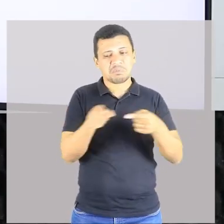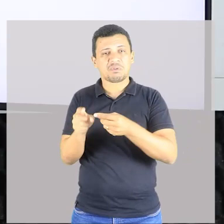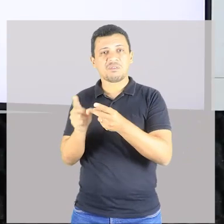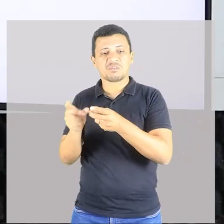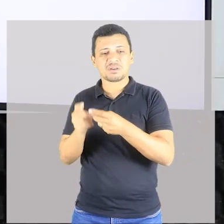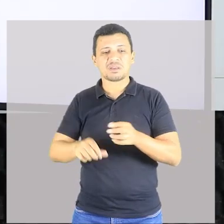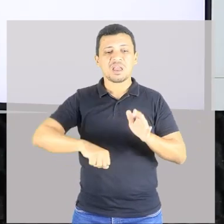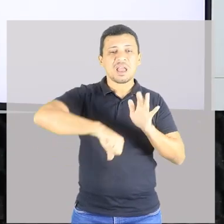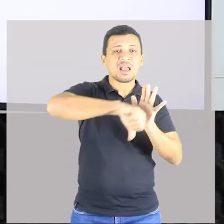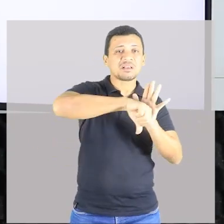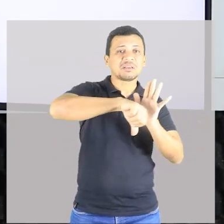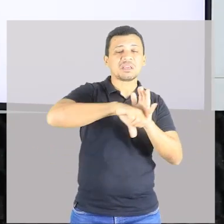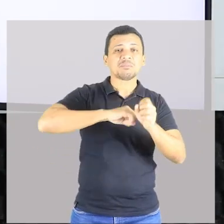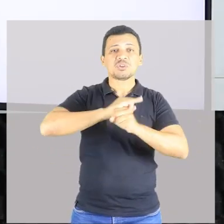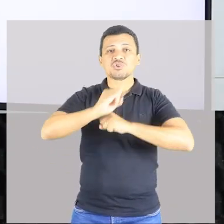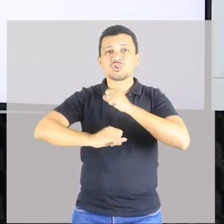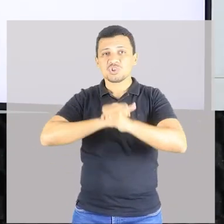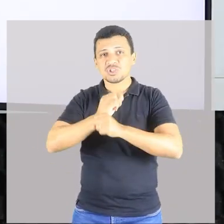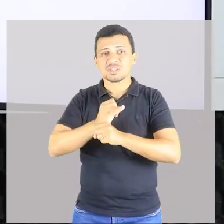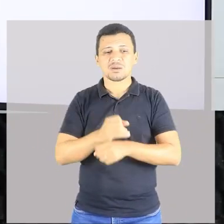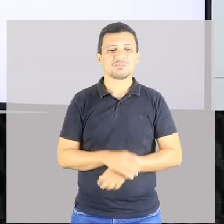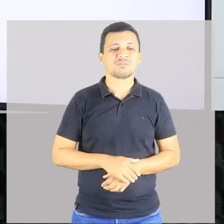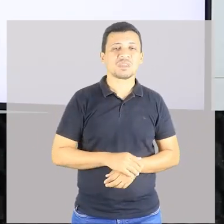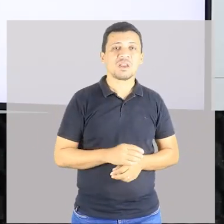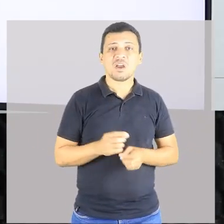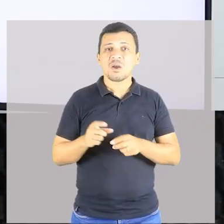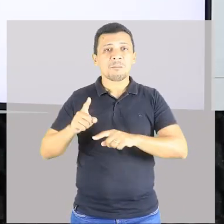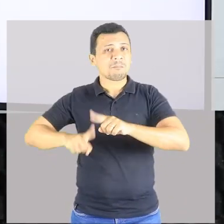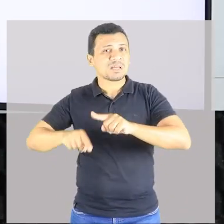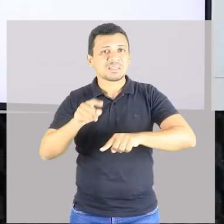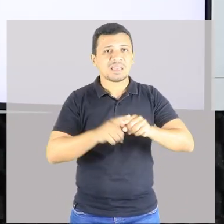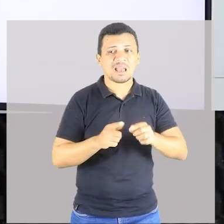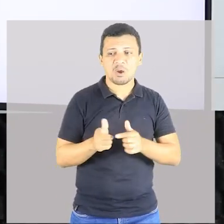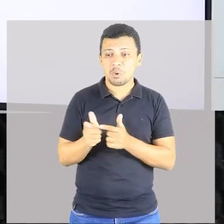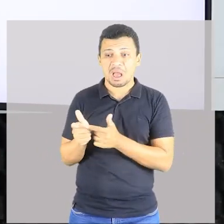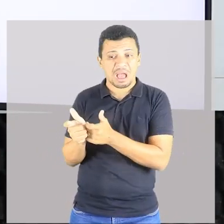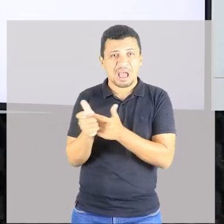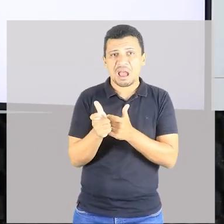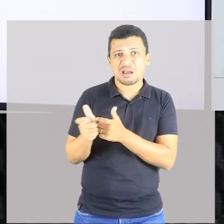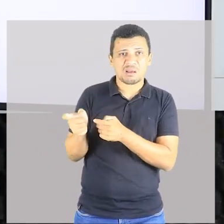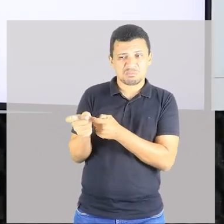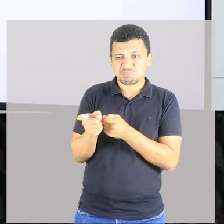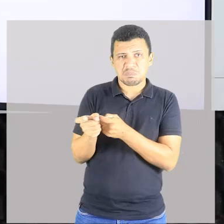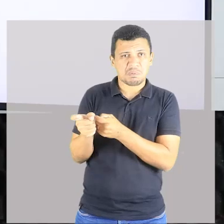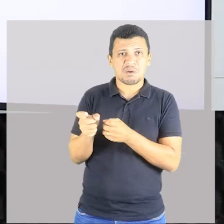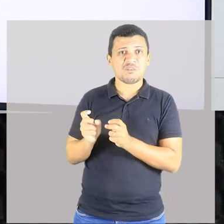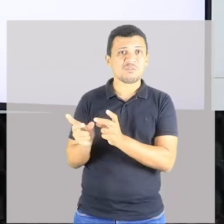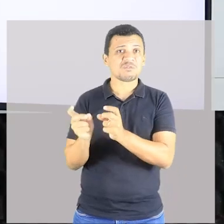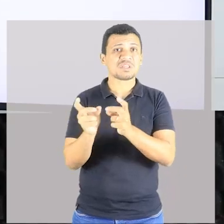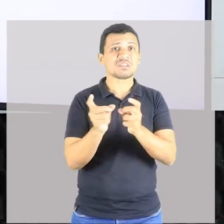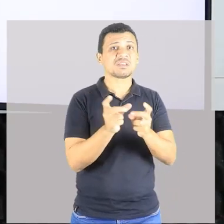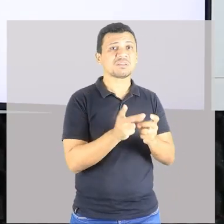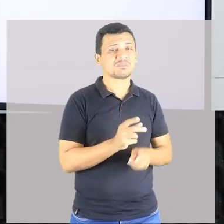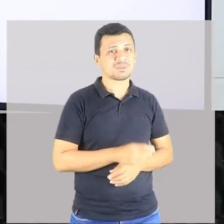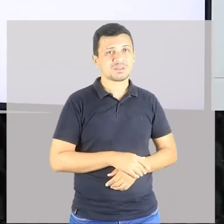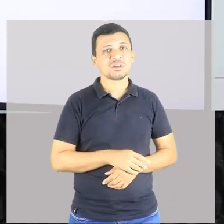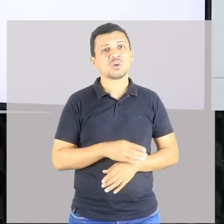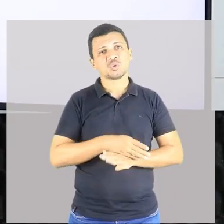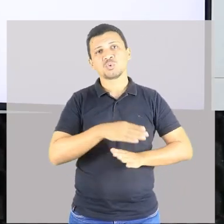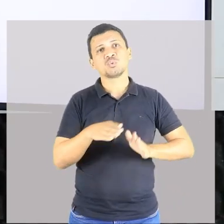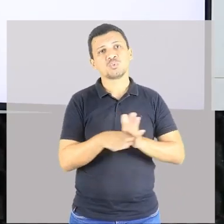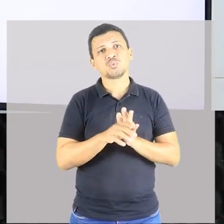tá certo? Nós temos também contrabando de mercadorias e armas, famosa pirataria, né? Todas essas atividades estão no seio